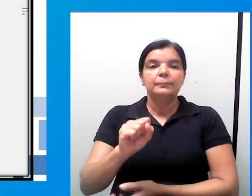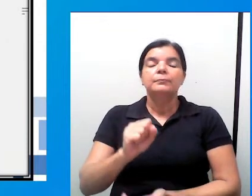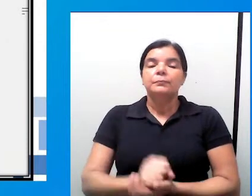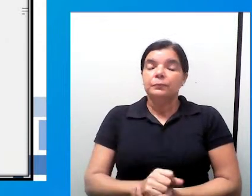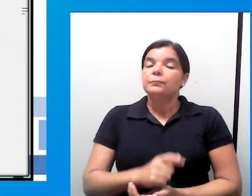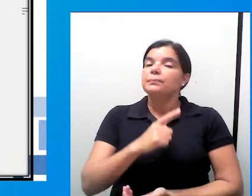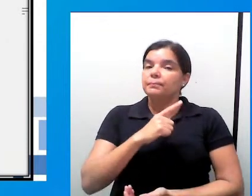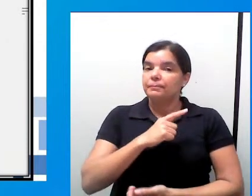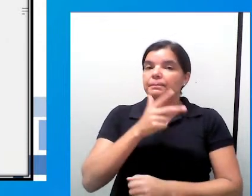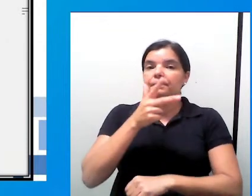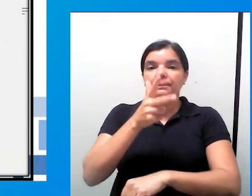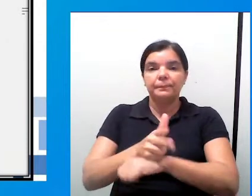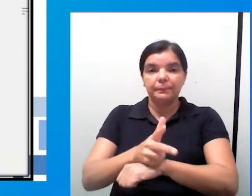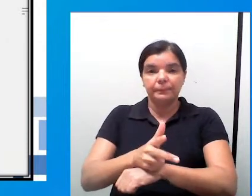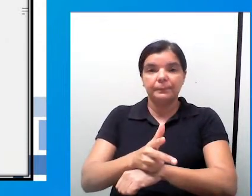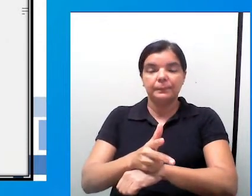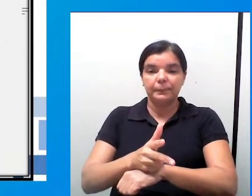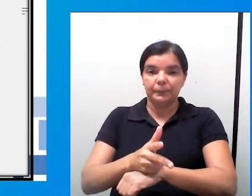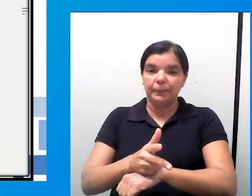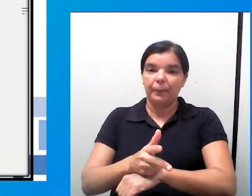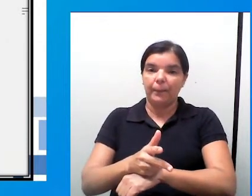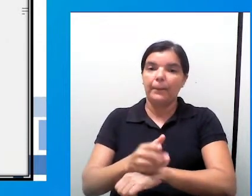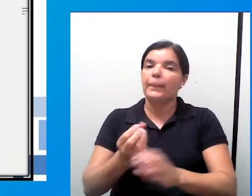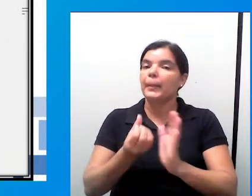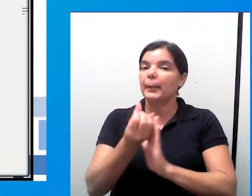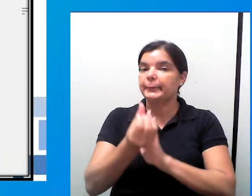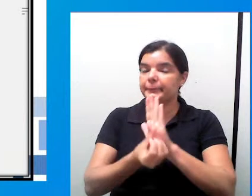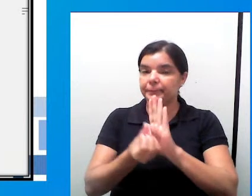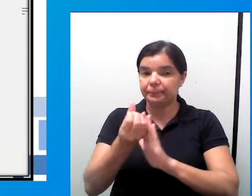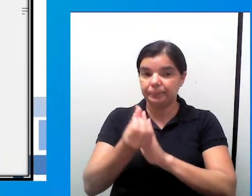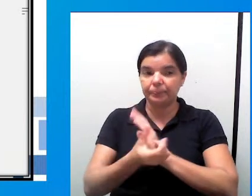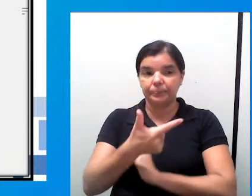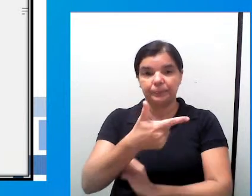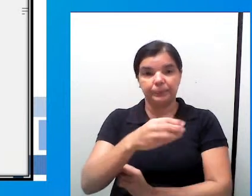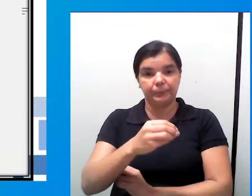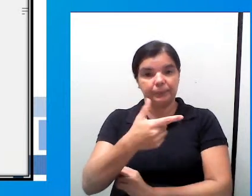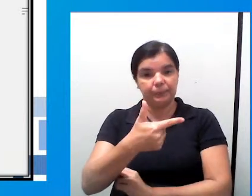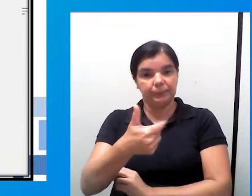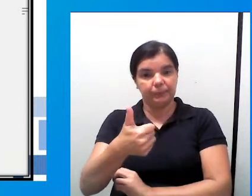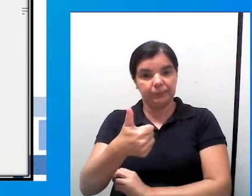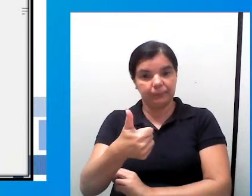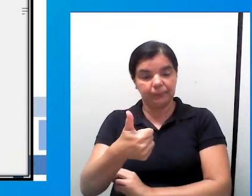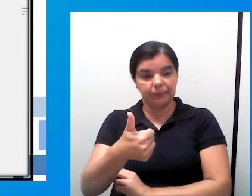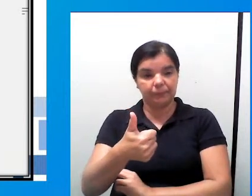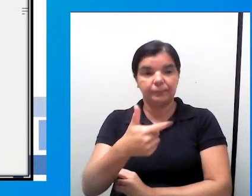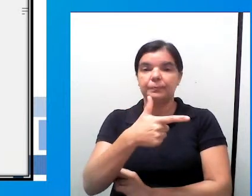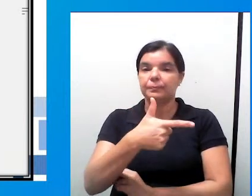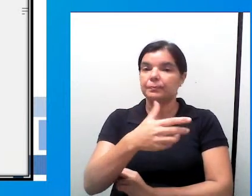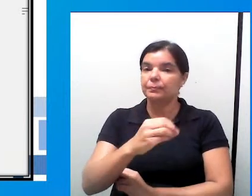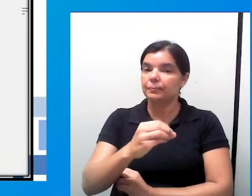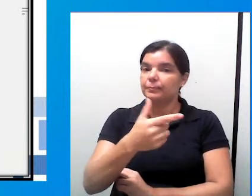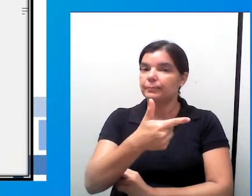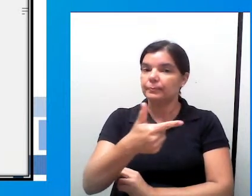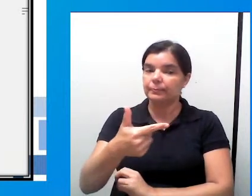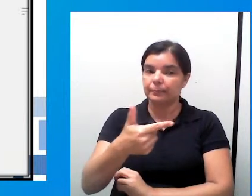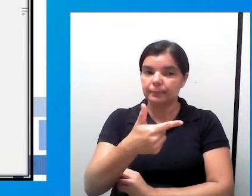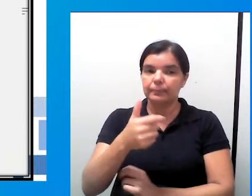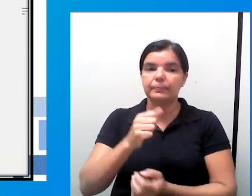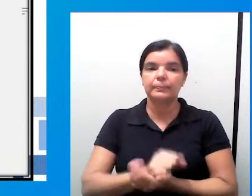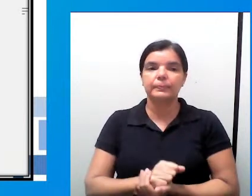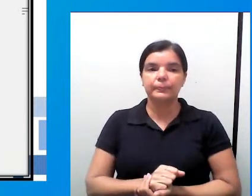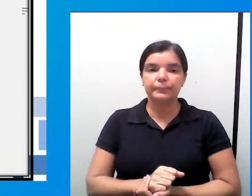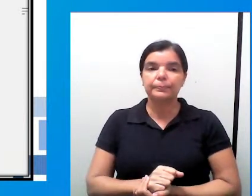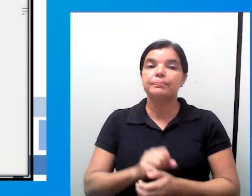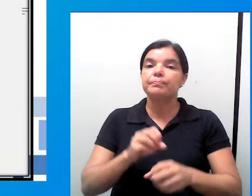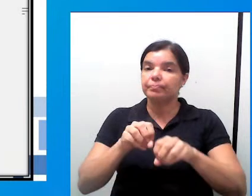2021.1, semestre retrasado, o 2021.2, que foi do semestre passado. Essa aqui foi totalmente